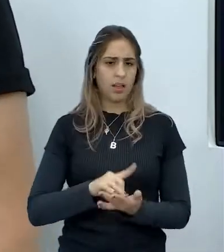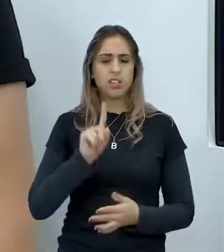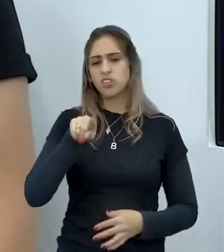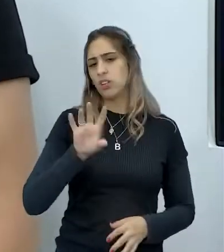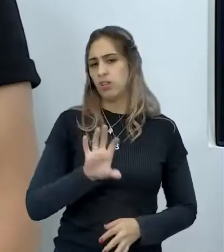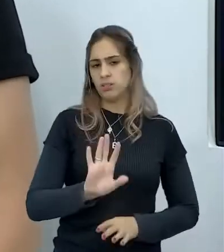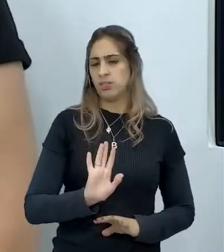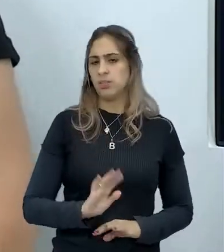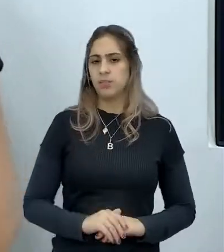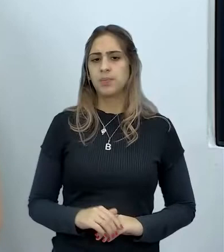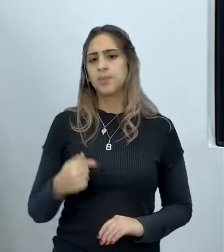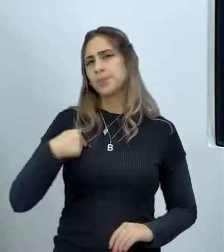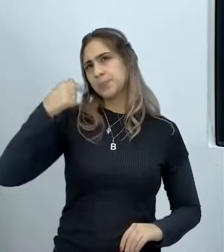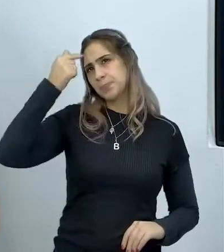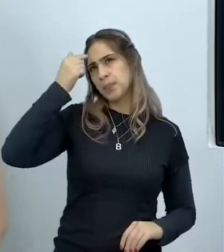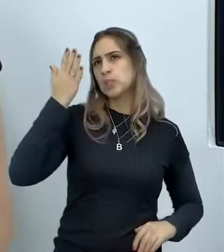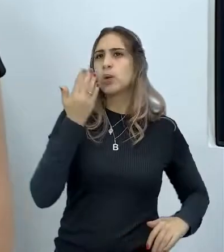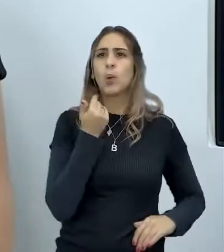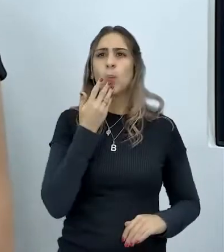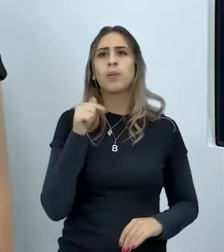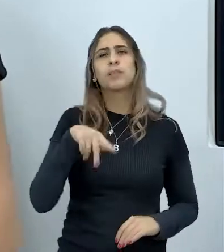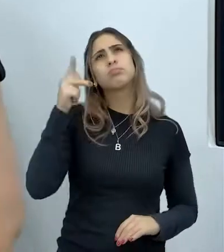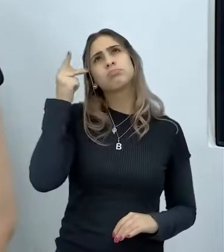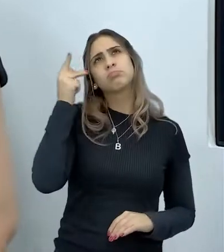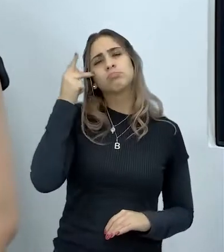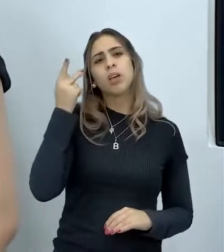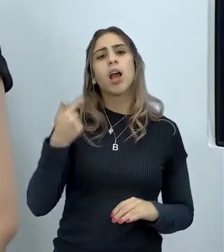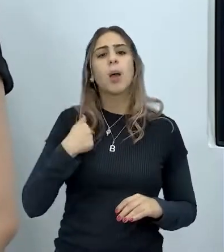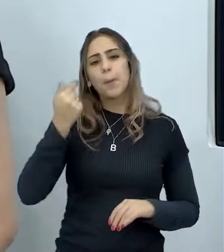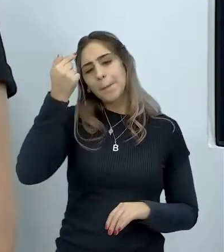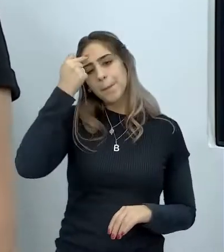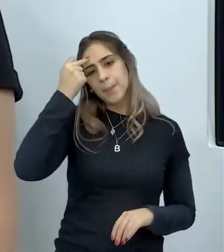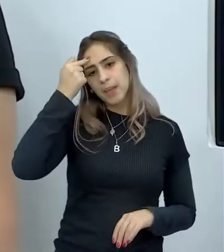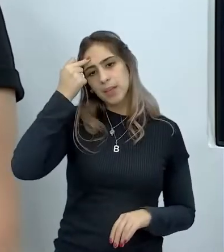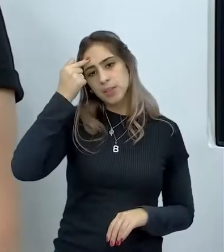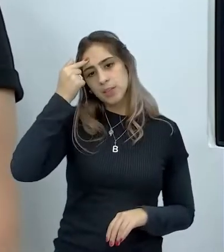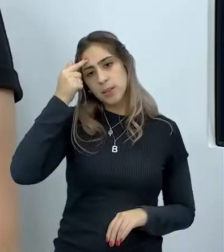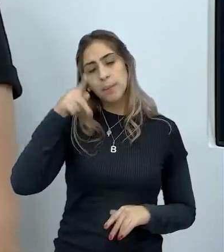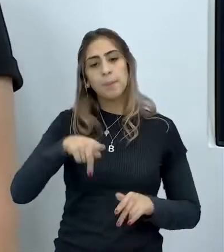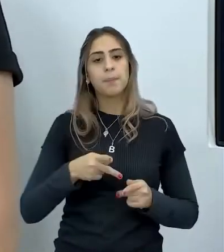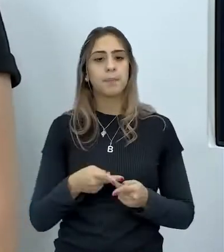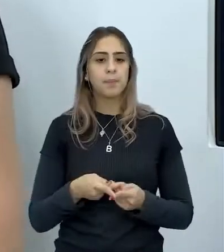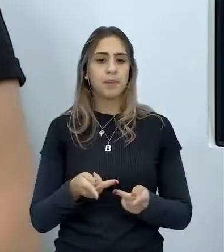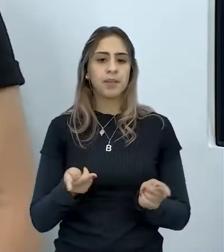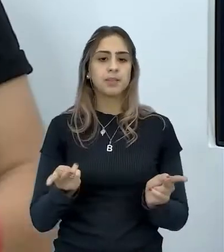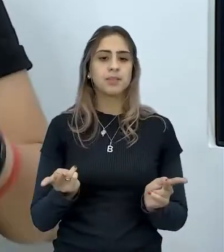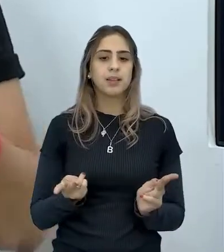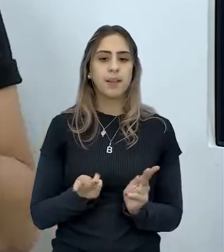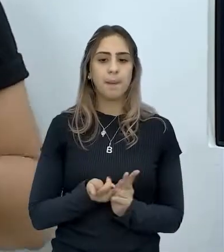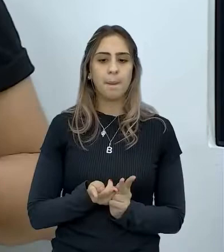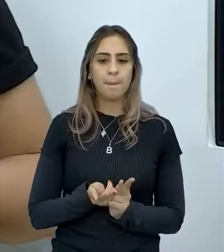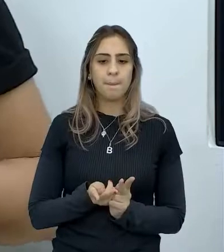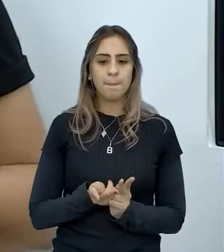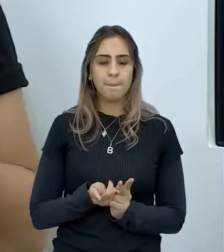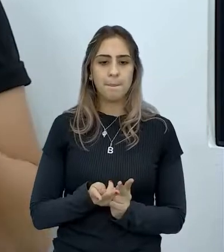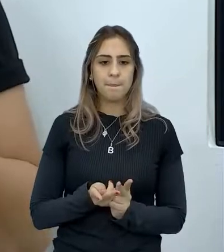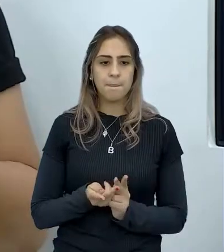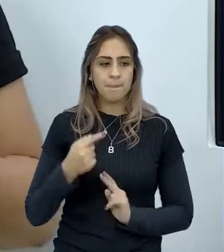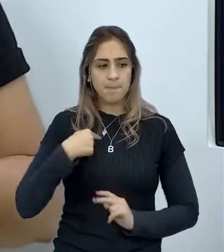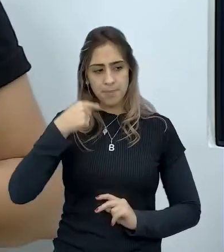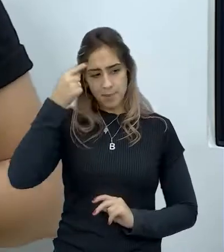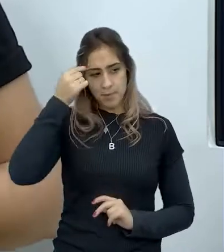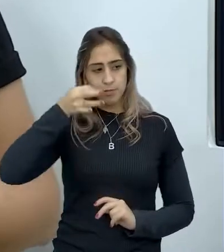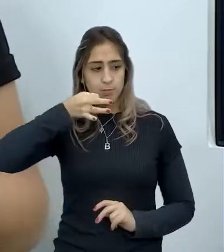assim. Quando eu penso em comida em São Paulo, eu penso em pizza. E aí eu penso em pizza, eu